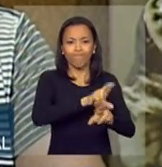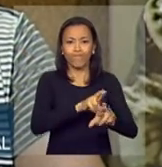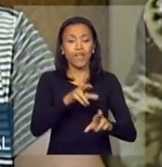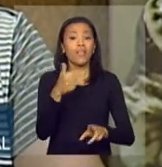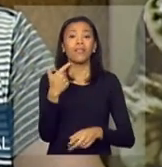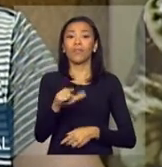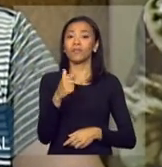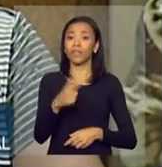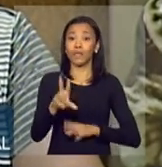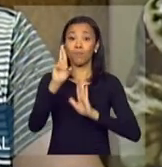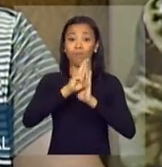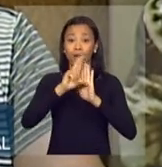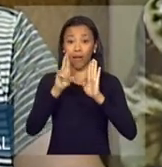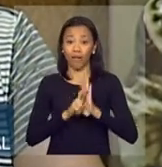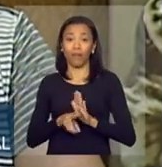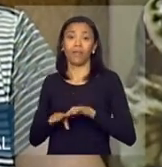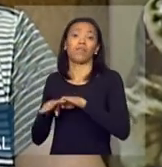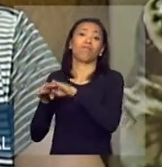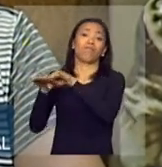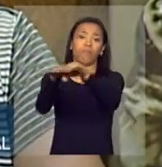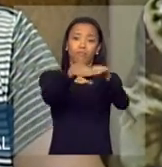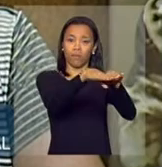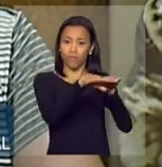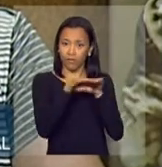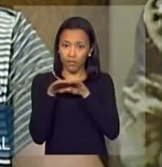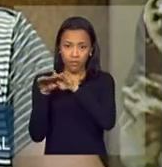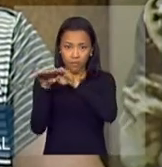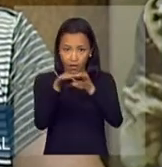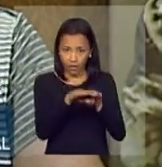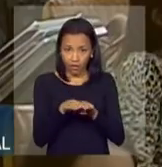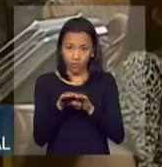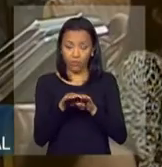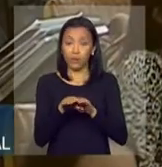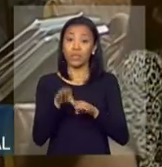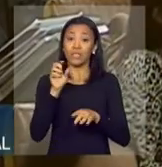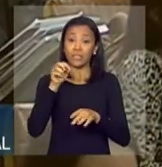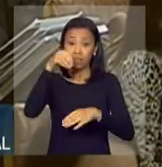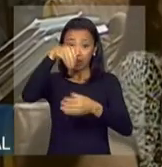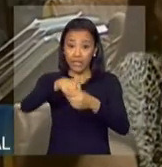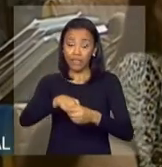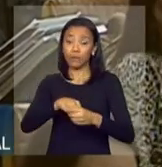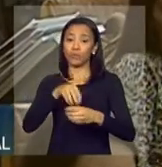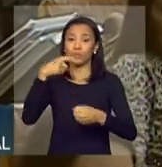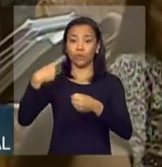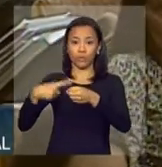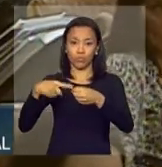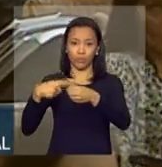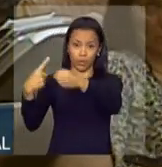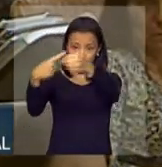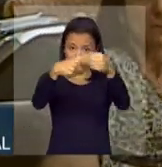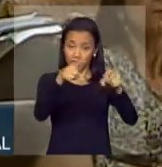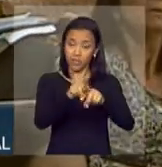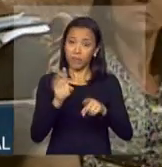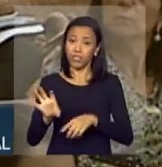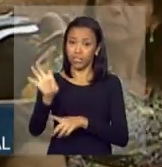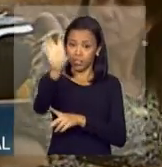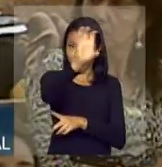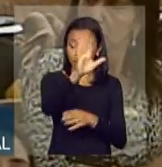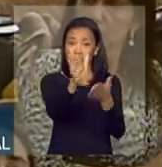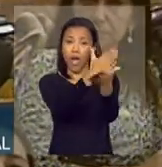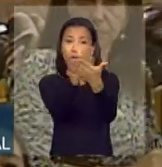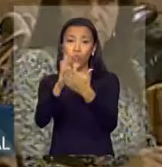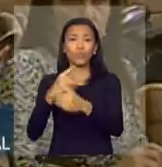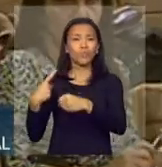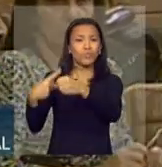uma padronização em relação à Kaizen nos estados e nos municípios. E alguns municípios